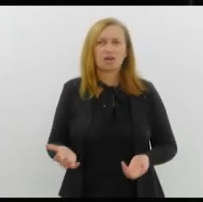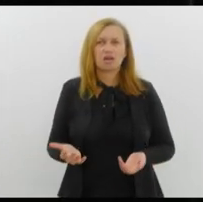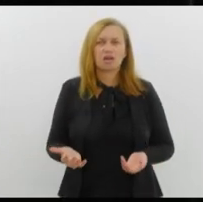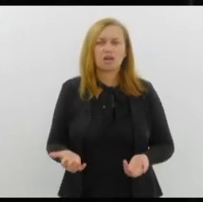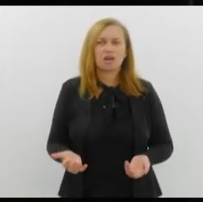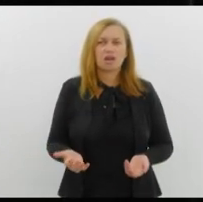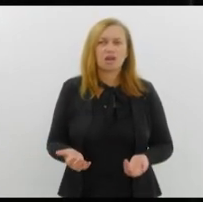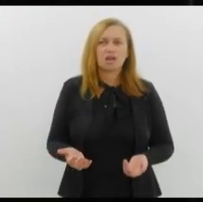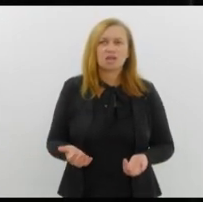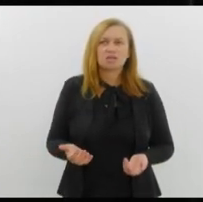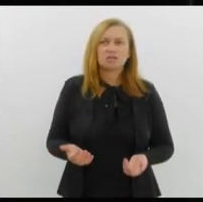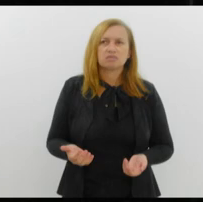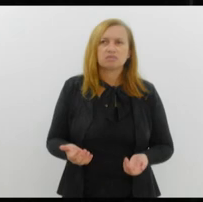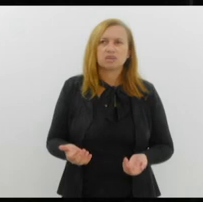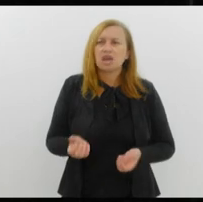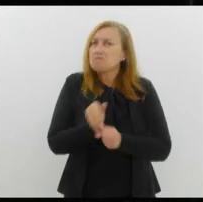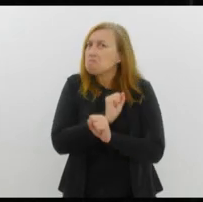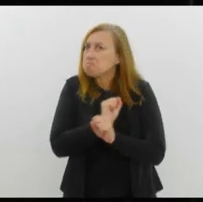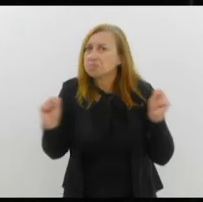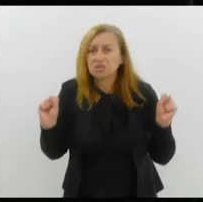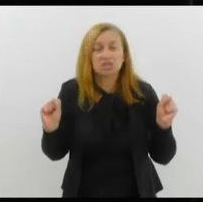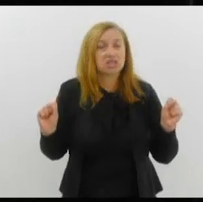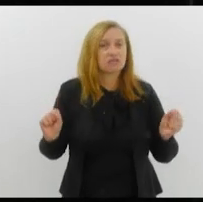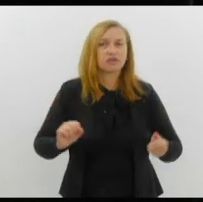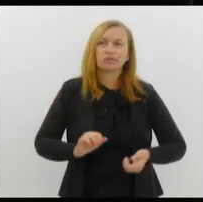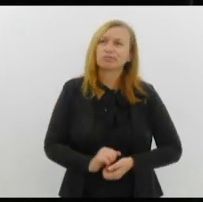É imprescindível